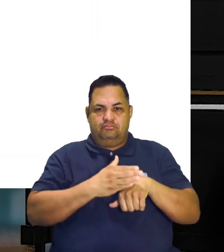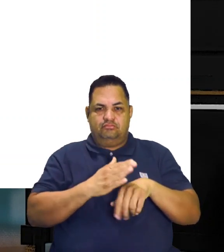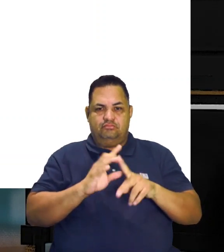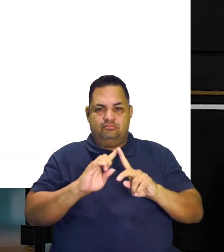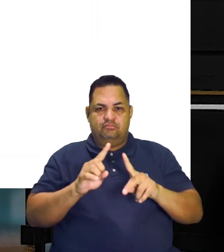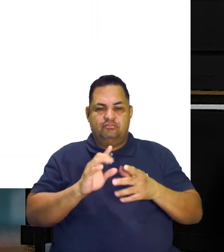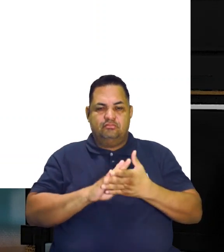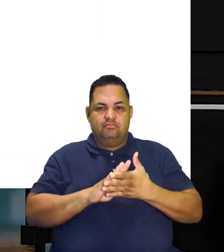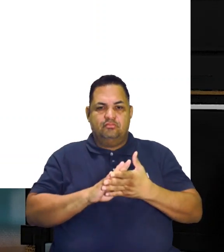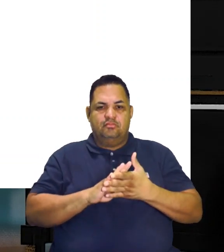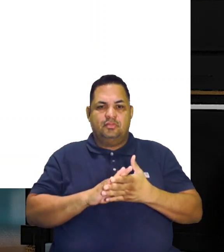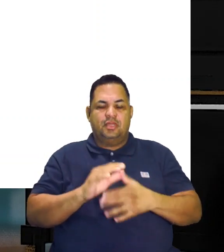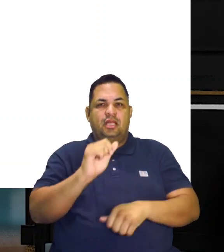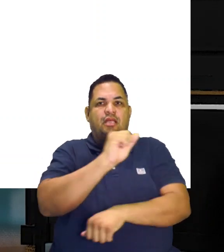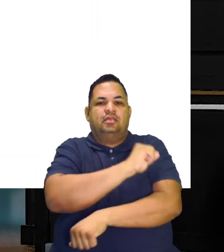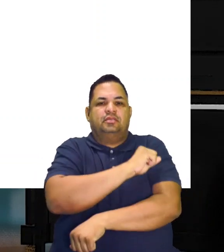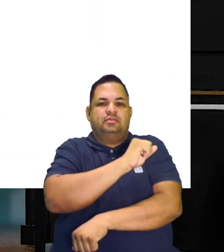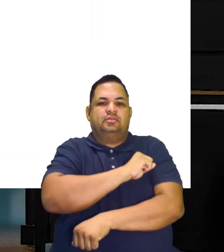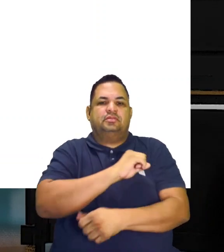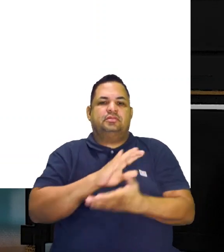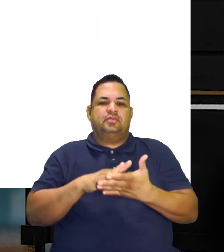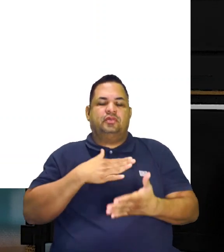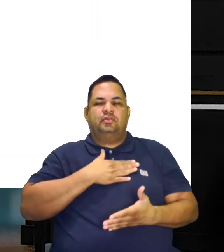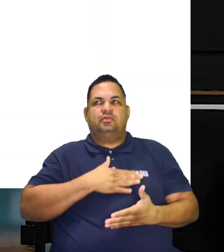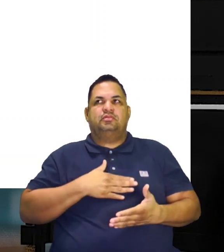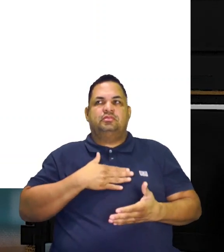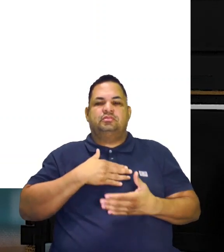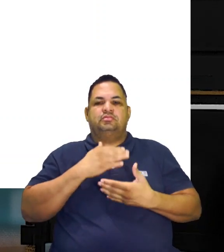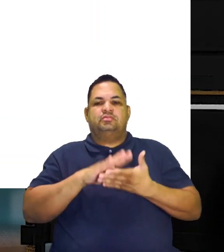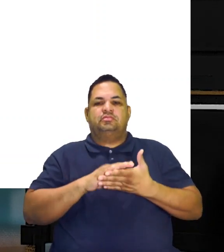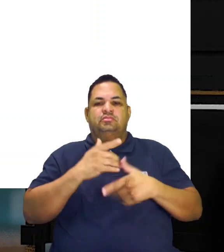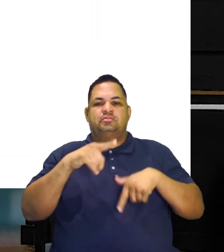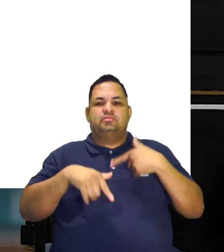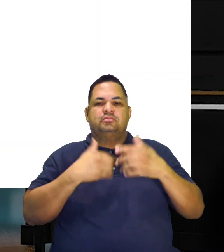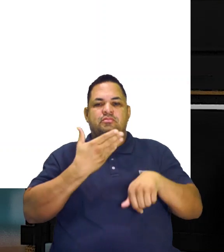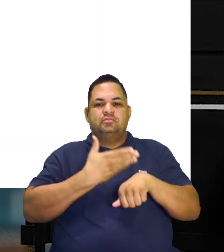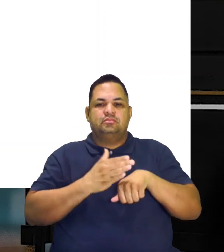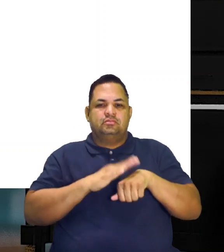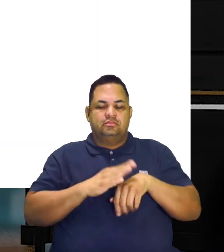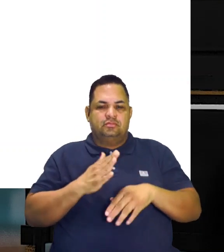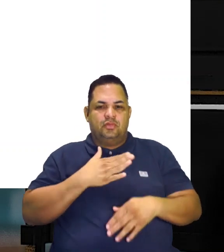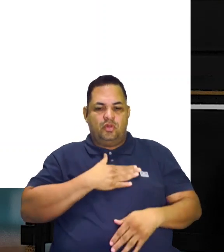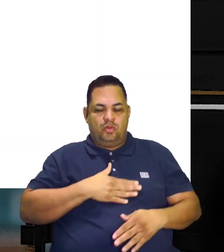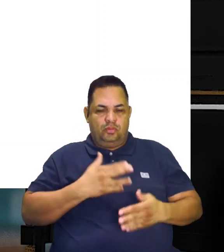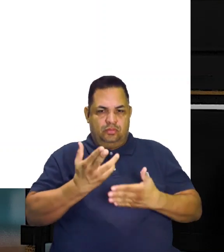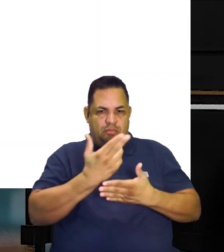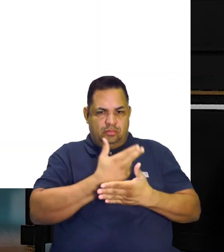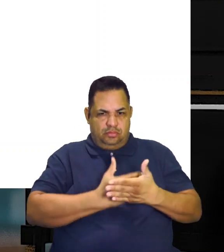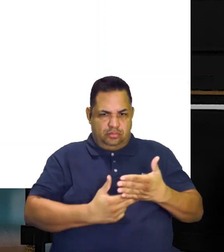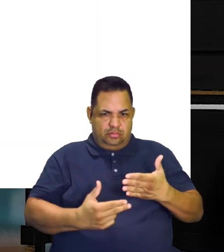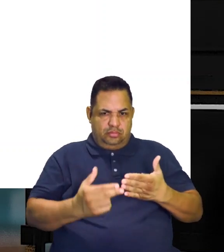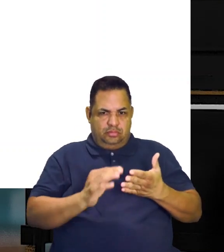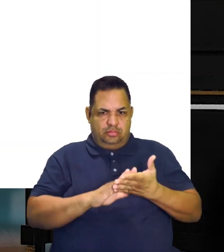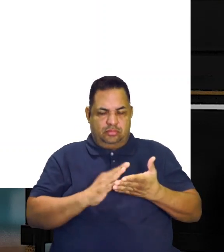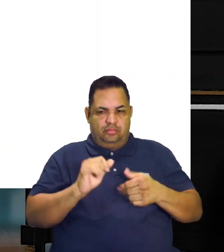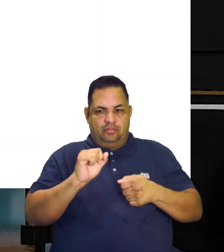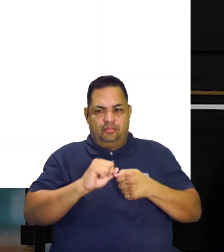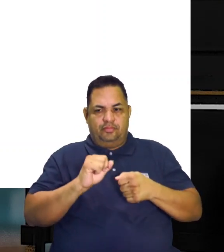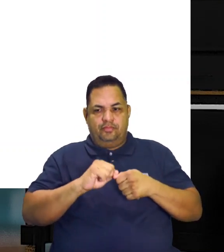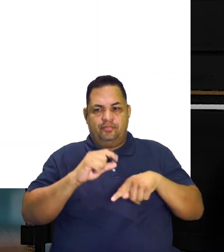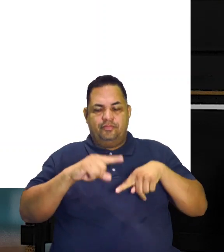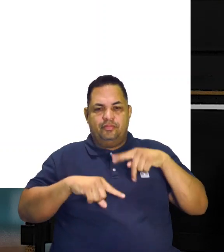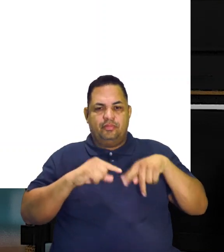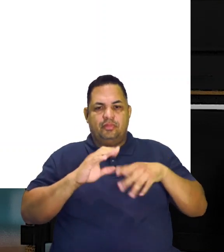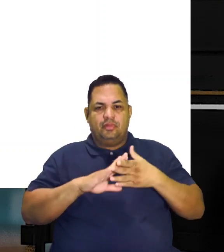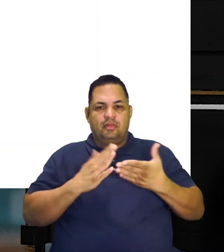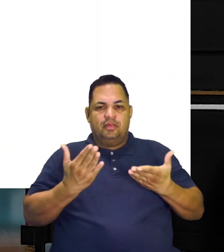falam, professores, nossos alunos gostam de atividades práticas, eles gostam de desenhar, né, de fazer alguns objetos, mas